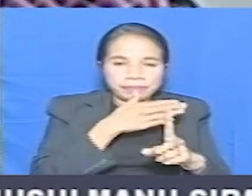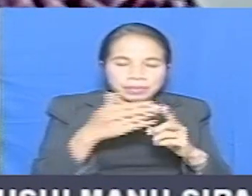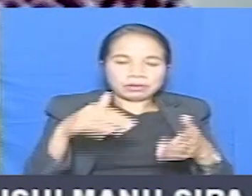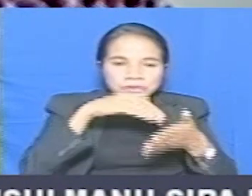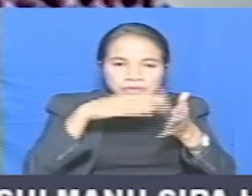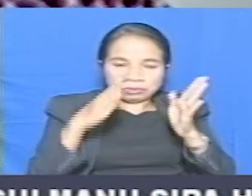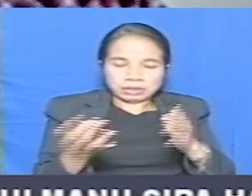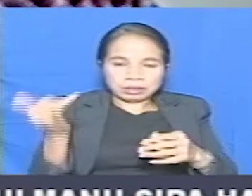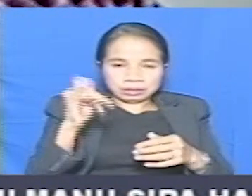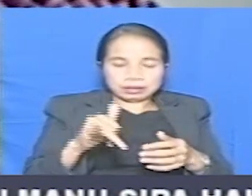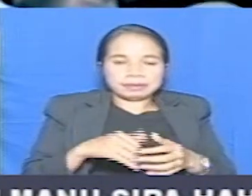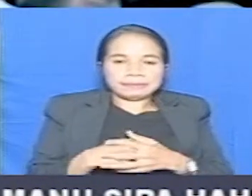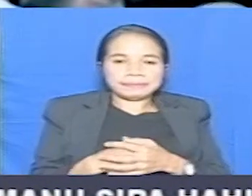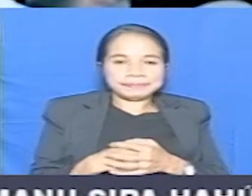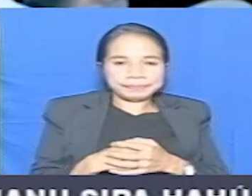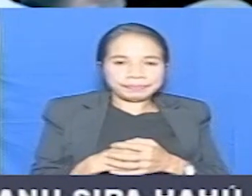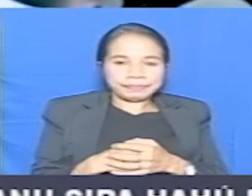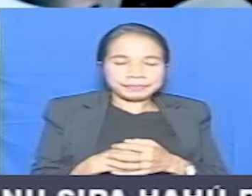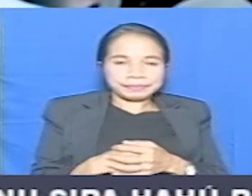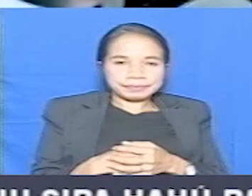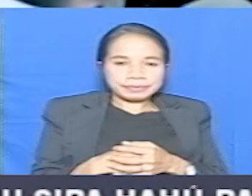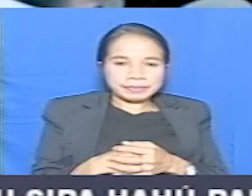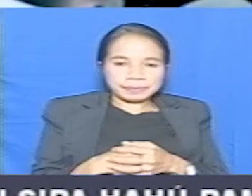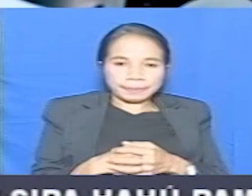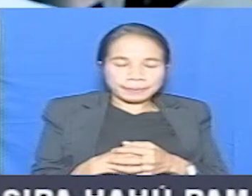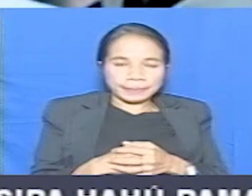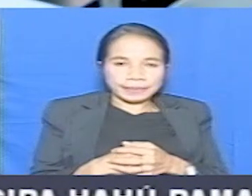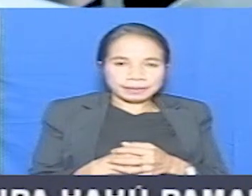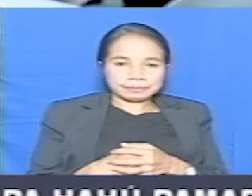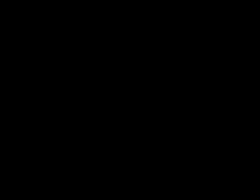estudante sera. Laurindo Razaba, Elvira Carvalho, Arta Tali.